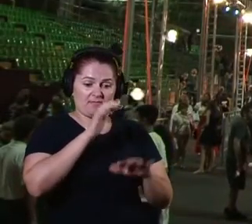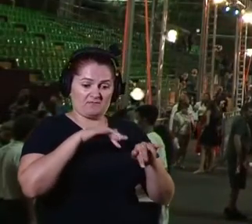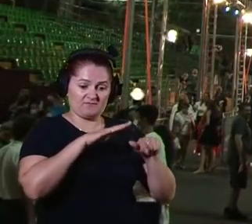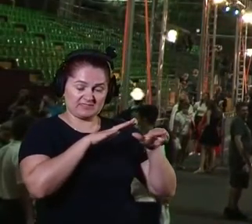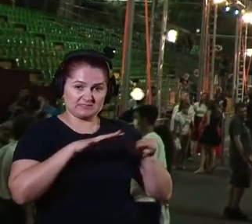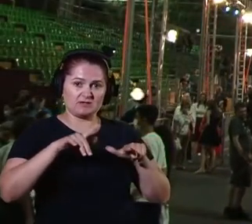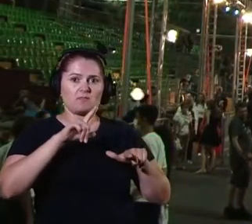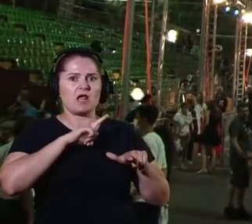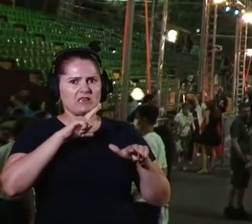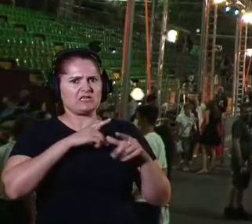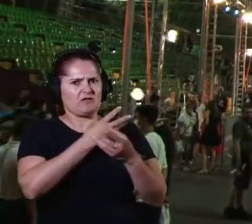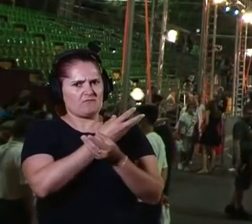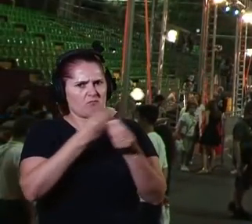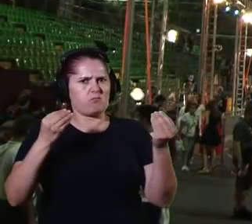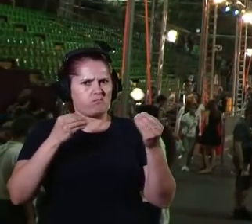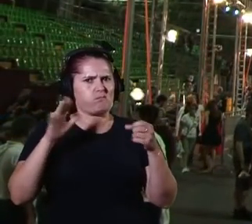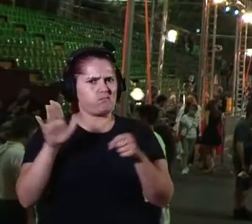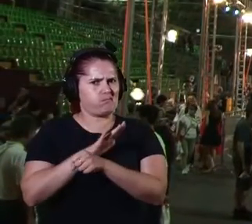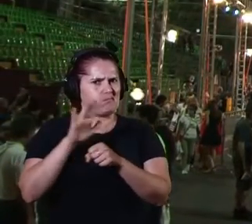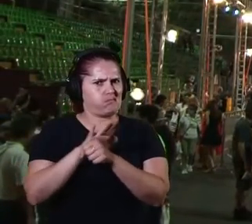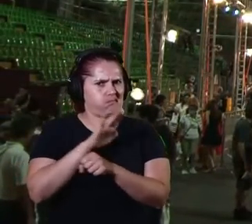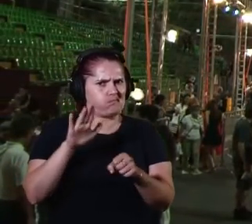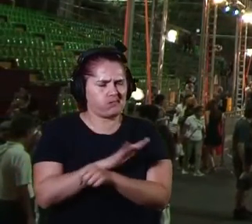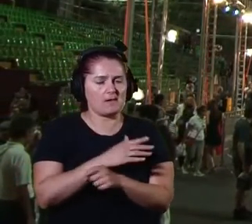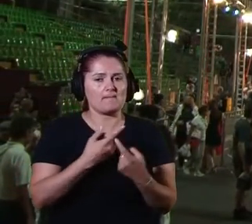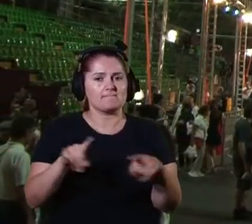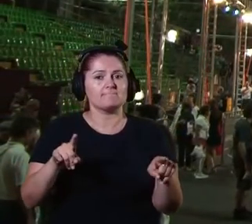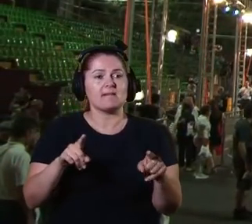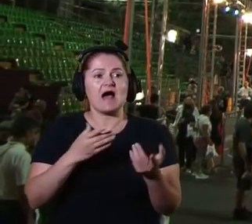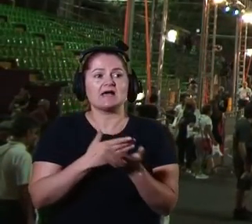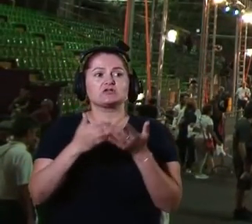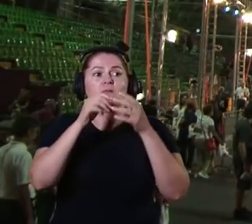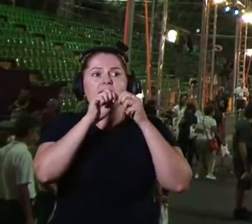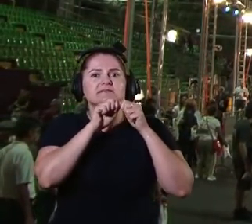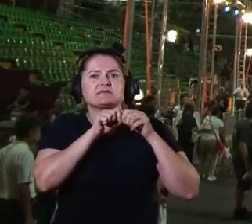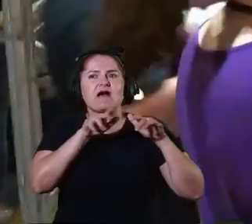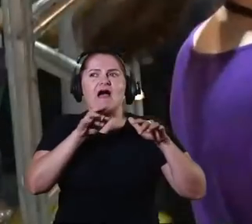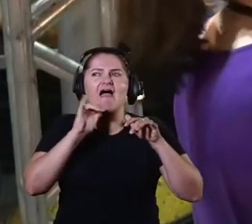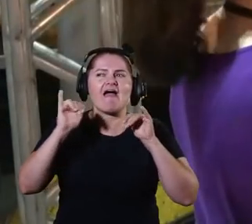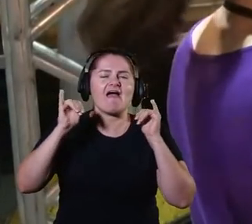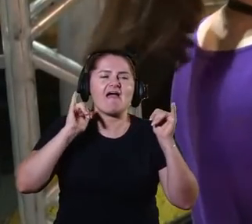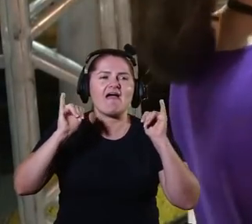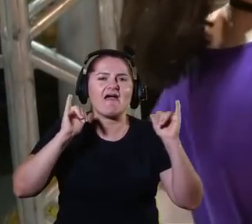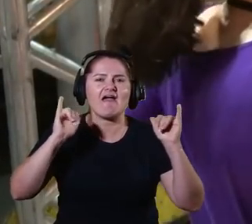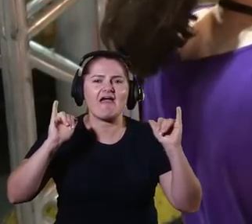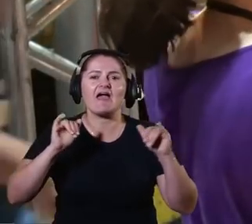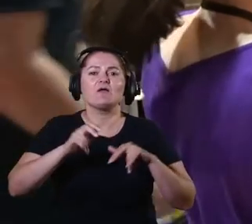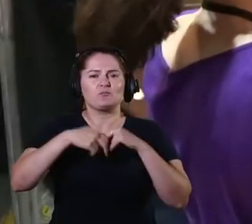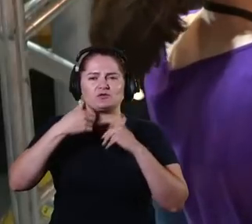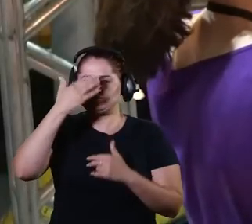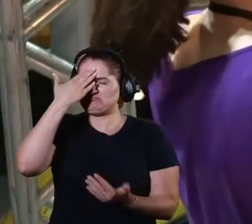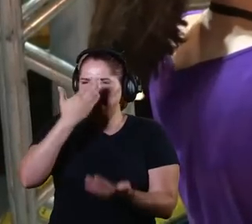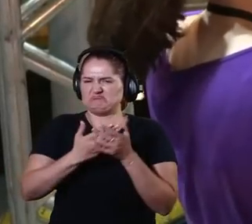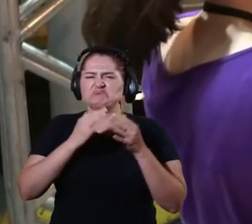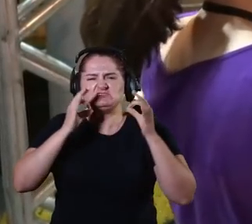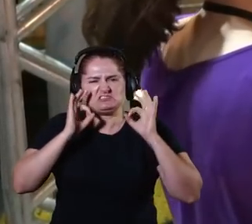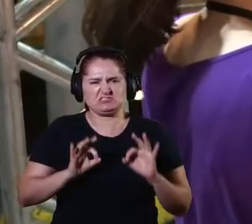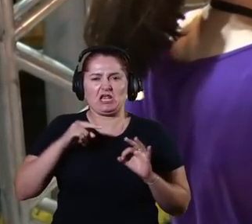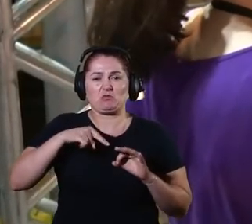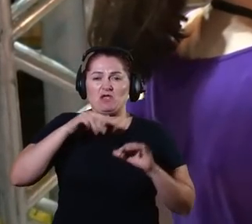já tivemos um bom movimento, mas a notícia começa a se espalhar. E eu tenho certeza que esse fim de semana nós